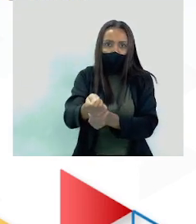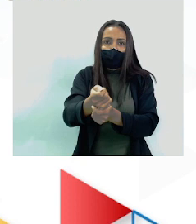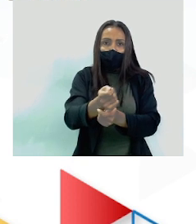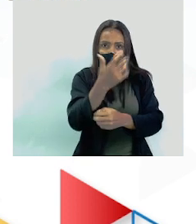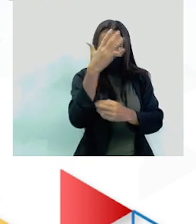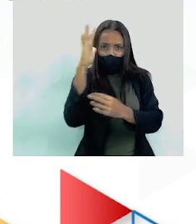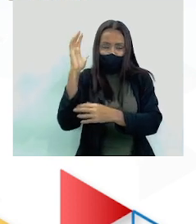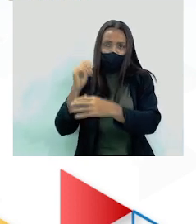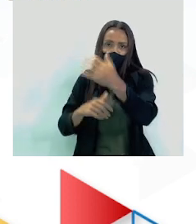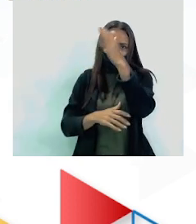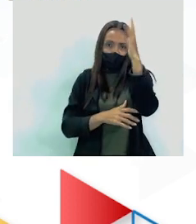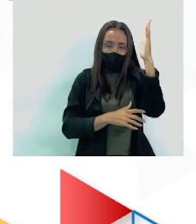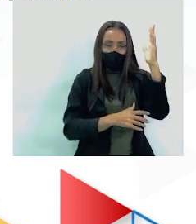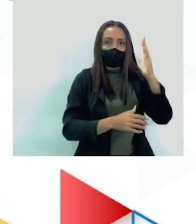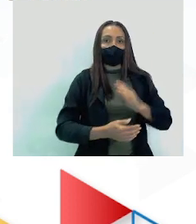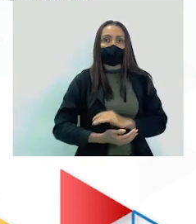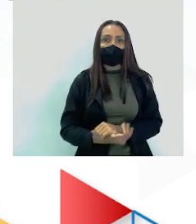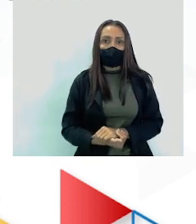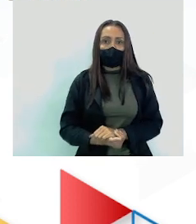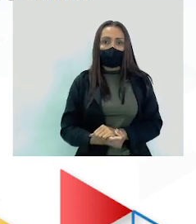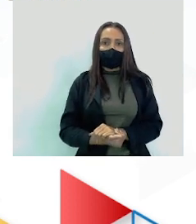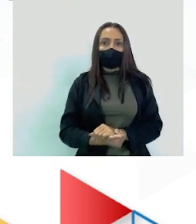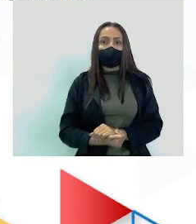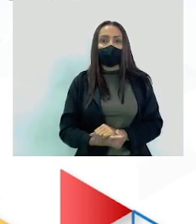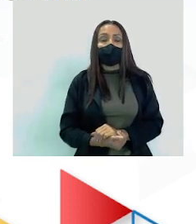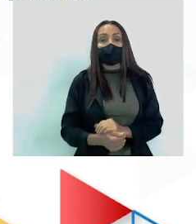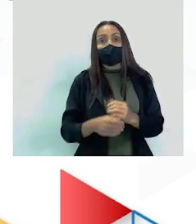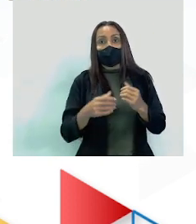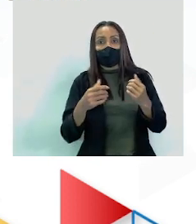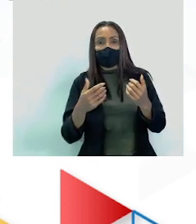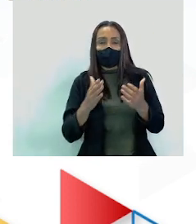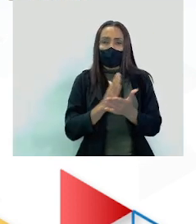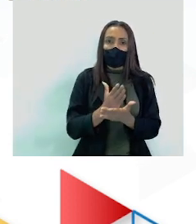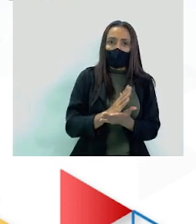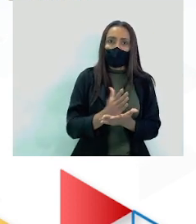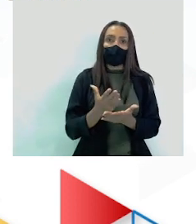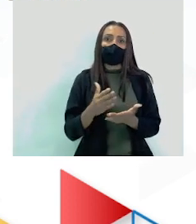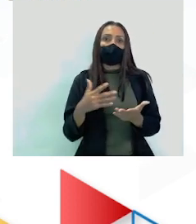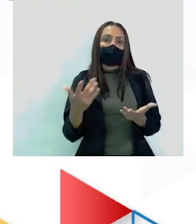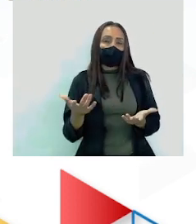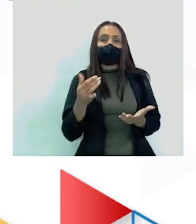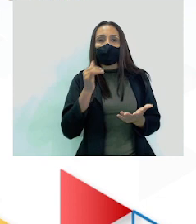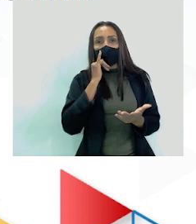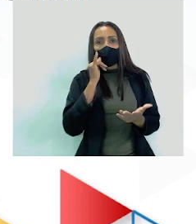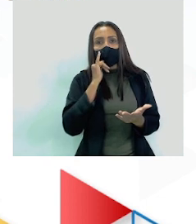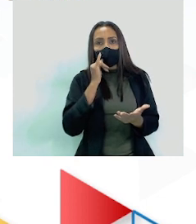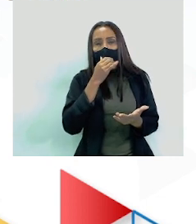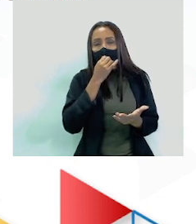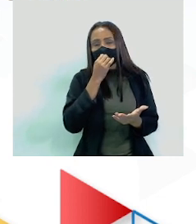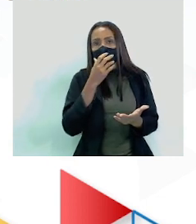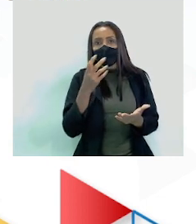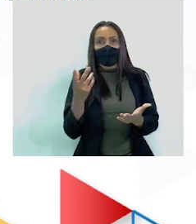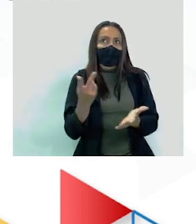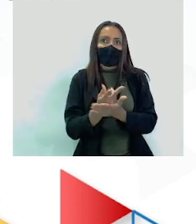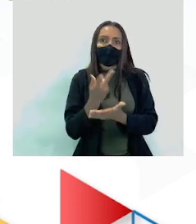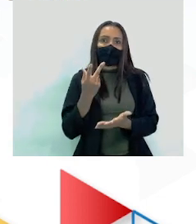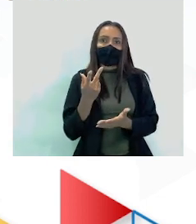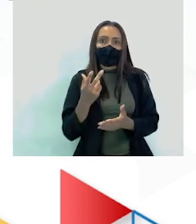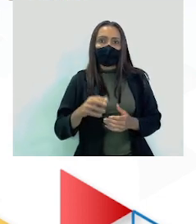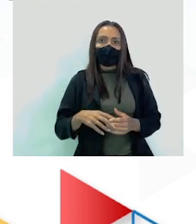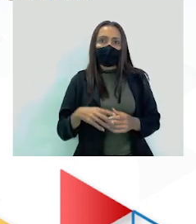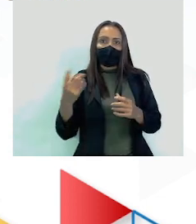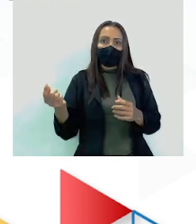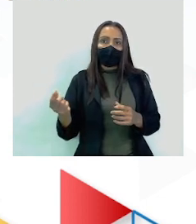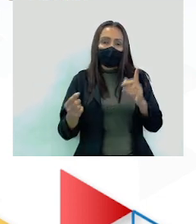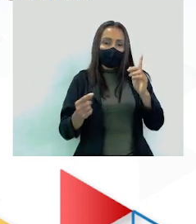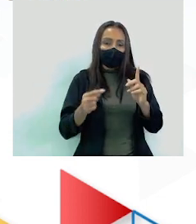ela é um percurso de bate e volta, você tem que ir para um ponto e voltar, né? E algumas são, por exemplo, tem trilhas que acontecem de você ir de um